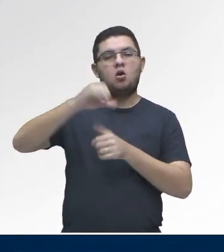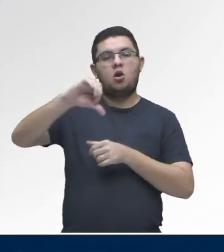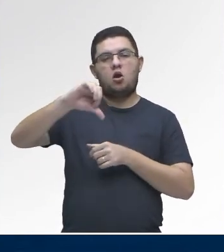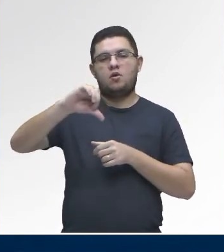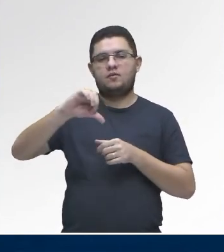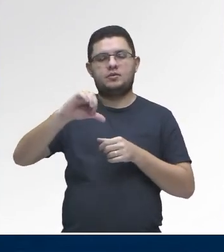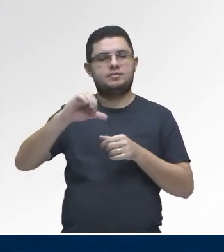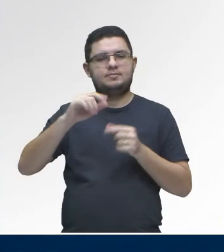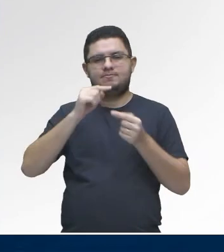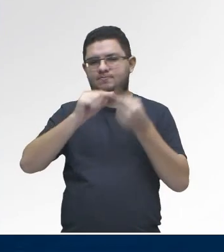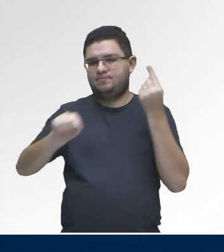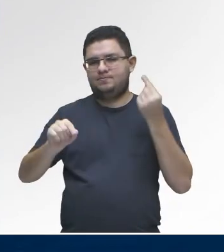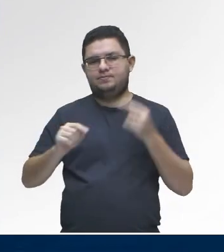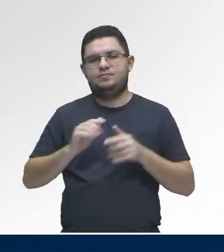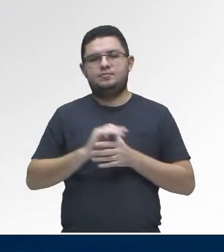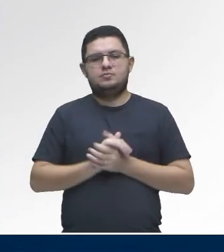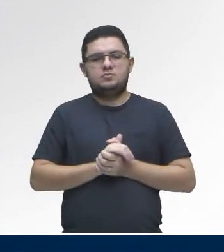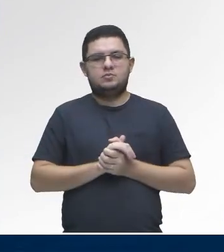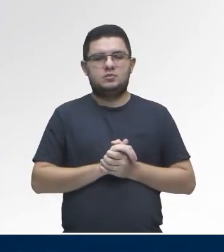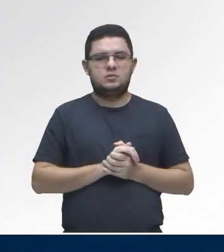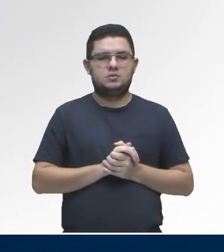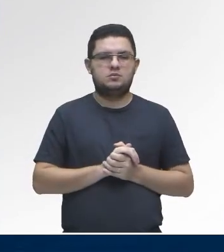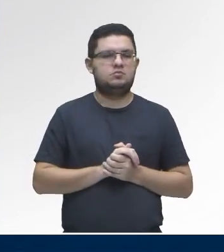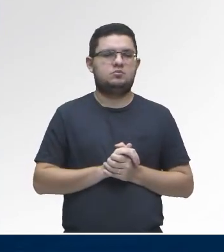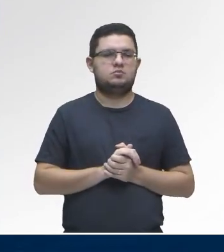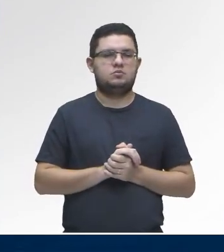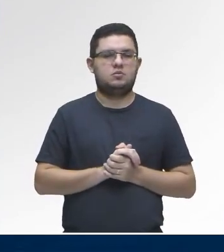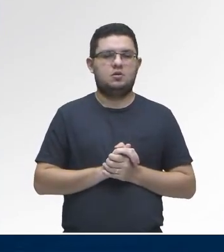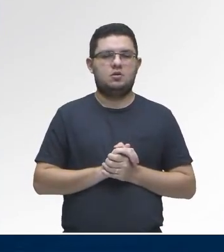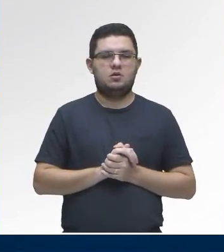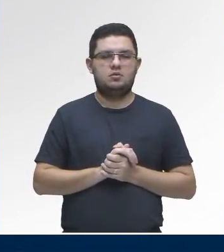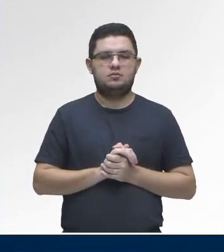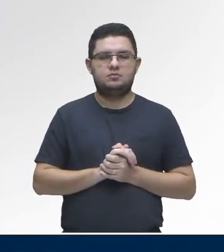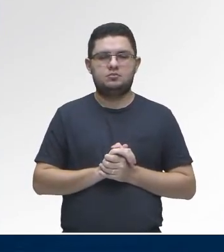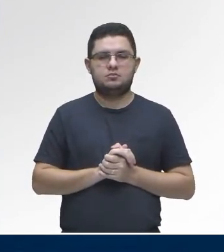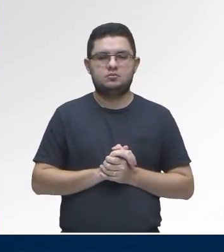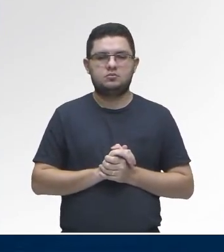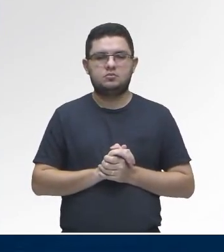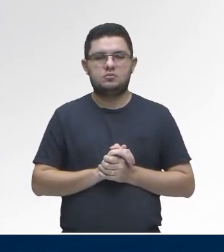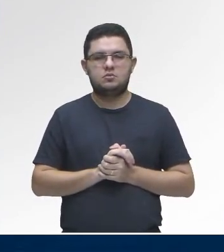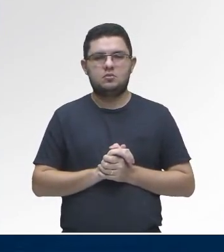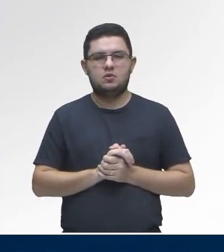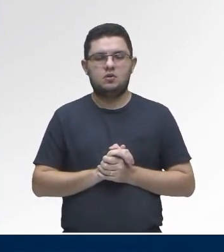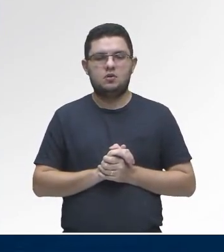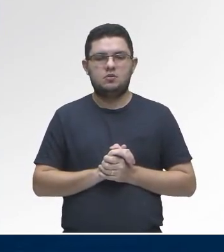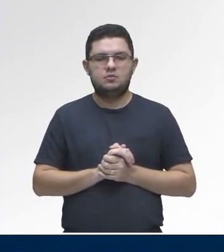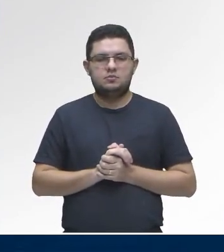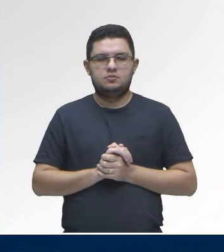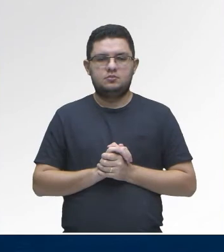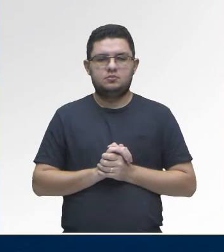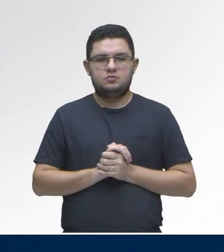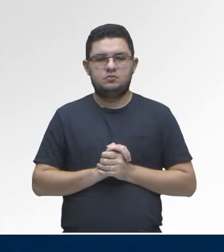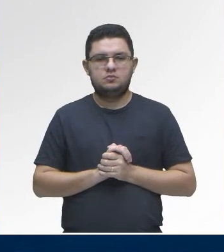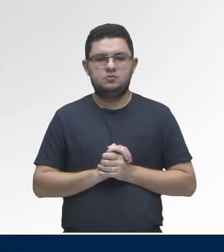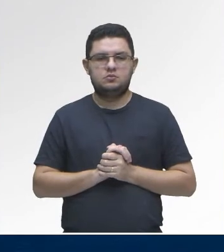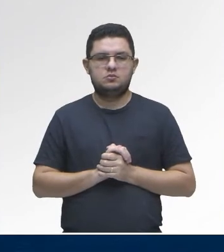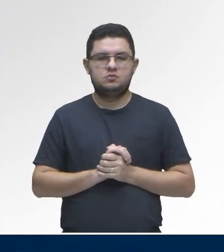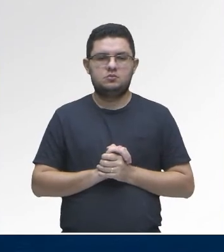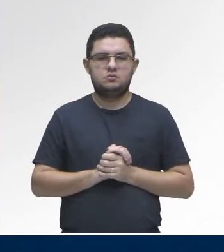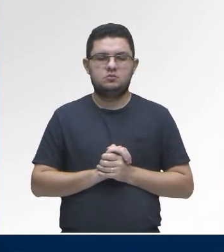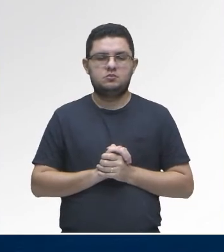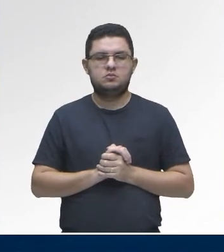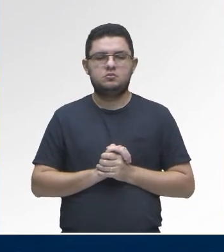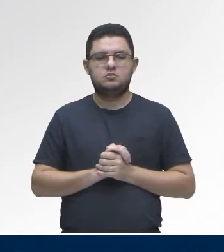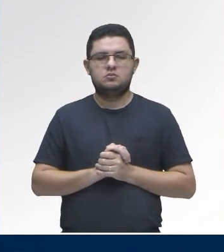dessa equação. Ele não vai ser a raiz dessa equação, né? Então, olha só. Vamos colocar aqui, não